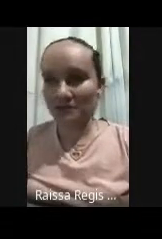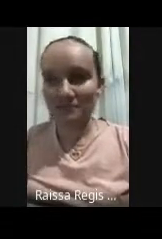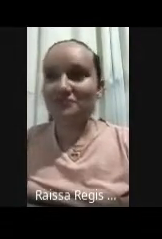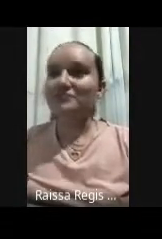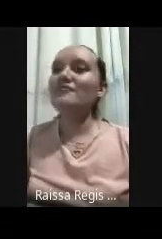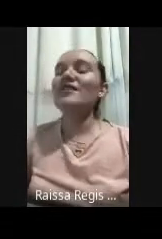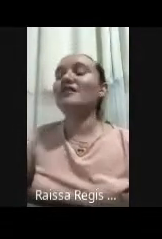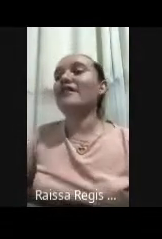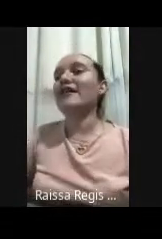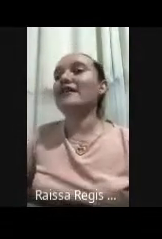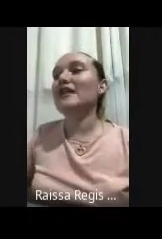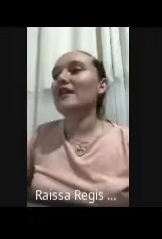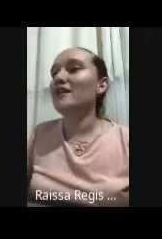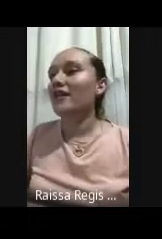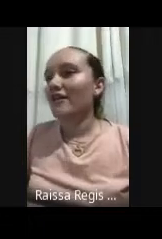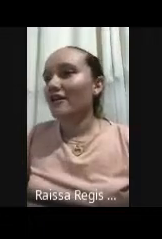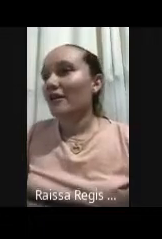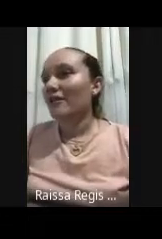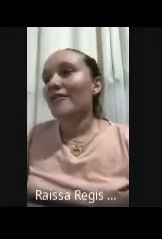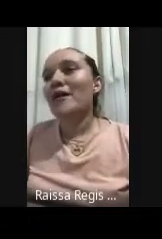Mimografia, em que ele